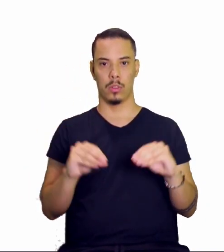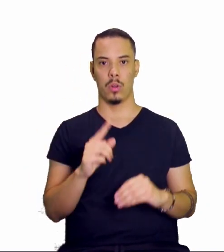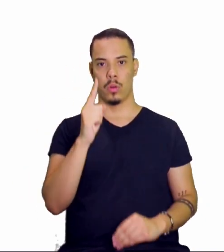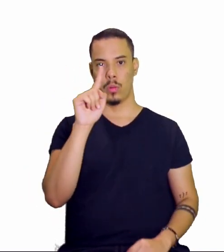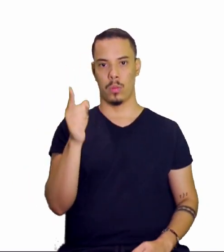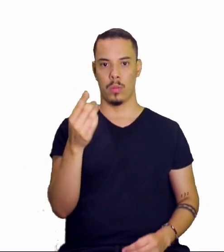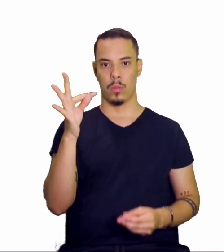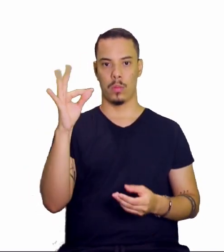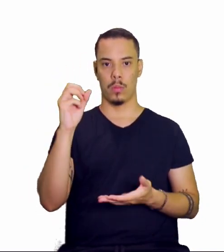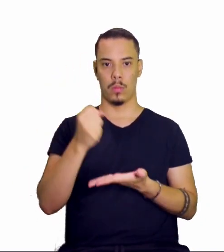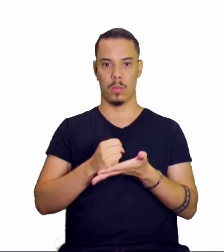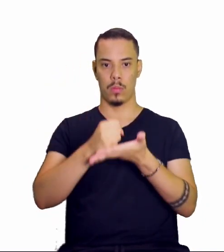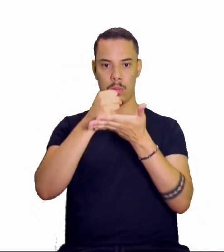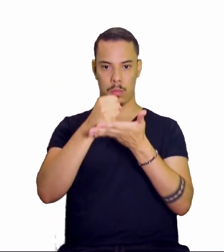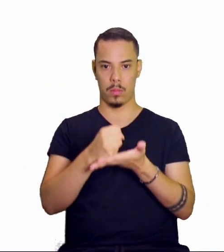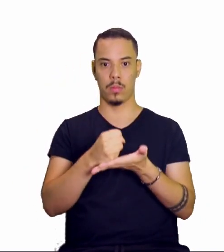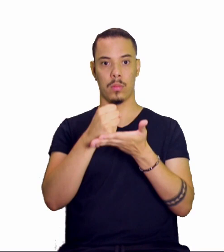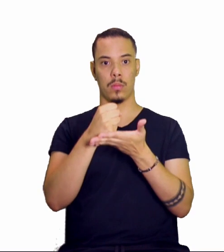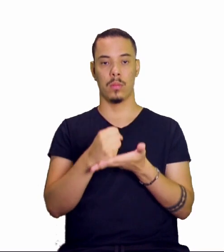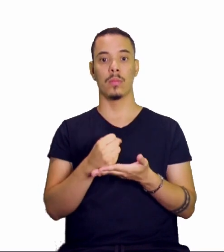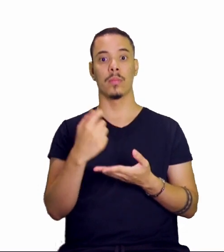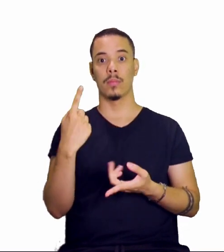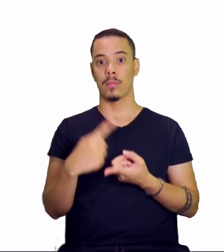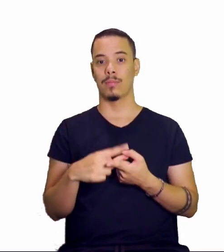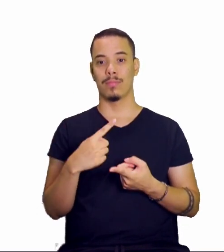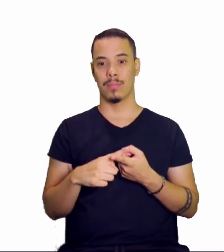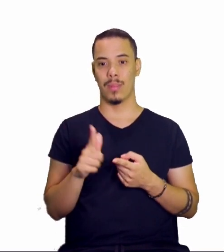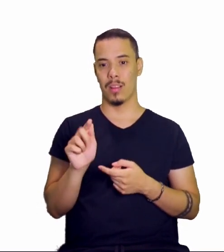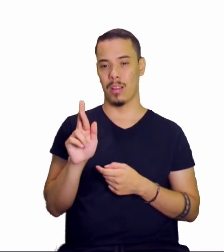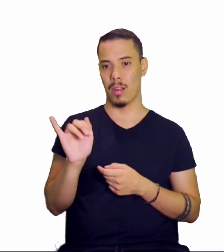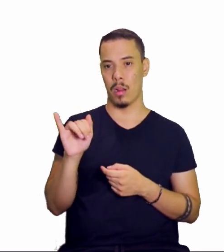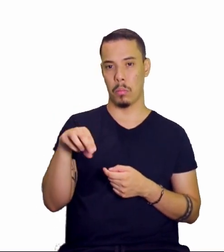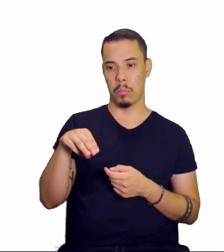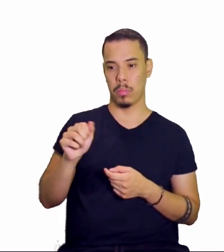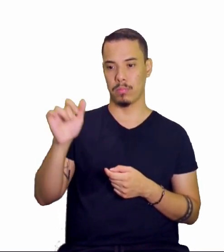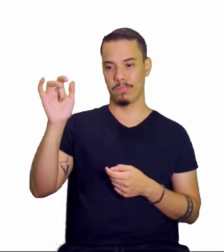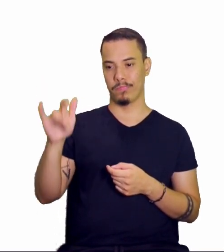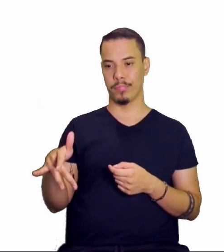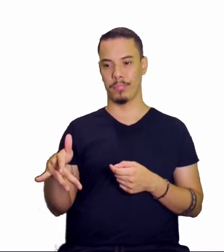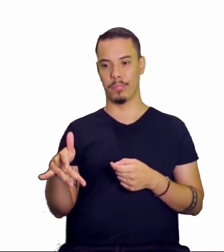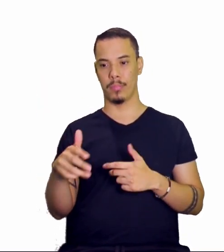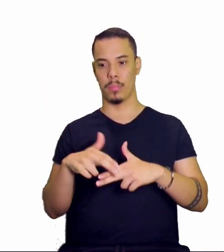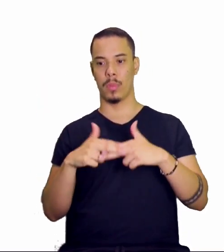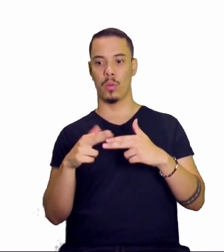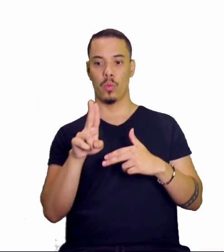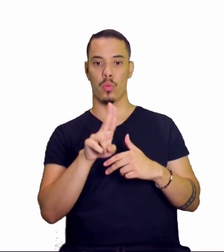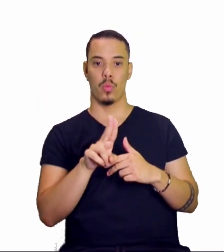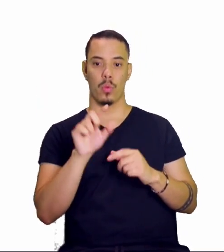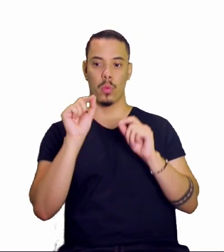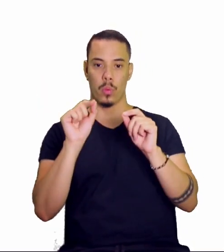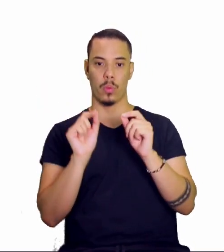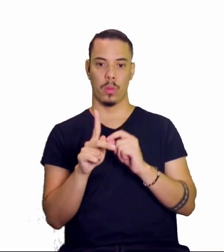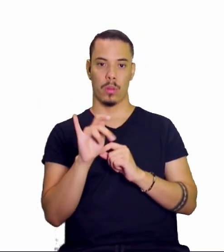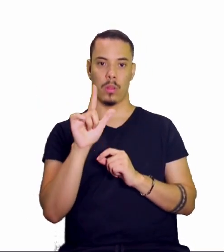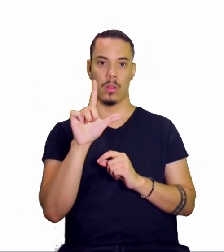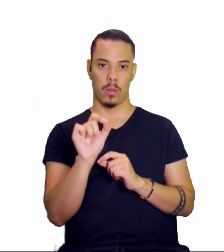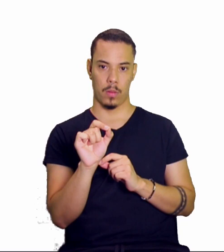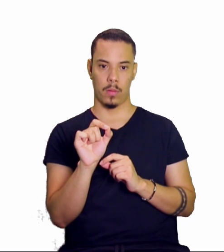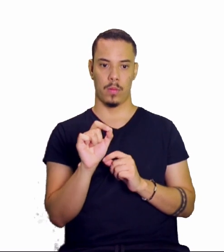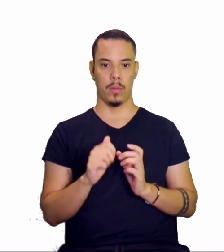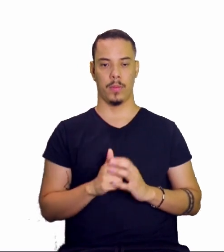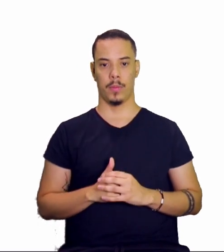tonelada. 1.000 gramas. Como a grama é pequena em relação ao que nós temos no nosso cotidiano, geralmente é utilizado o quilograma, né? Sim,